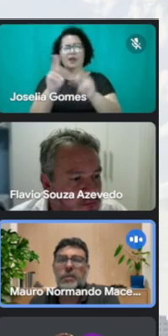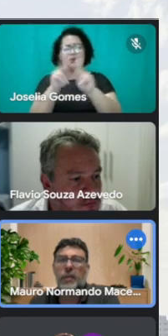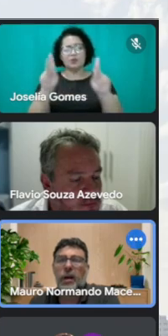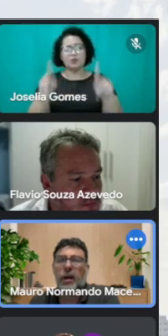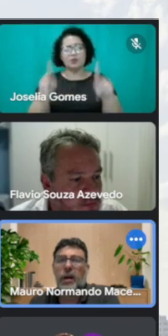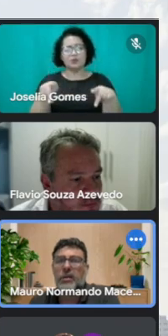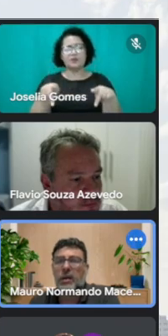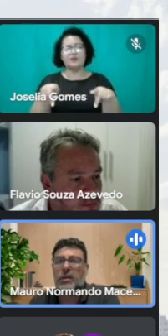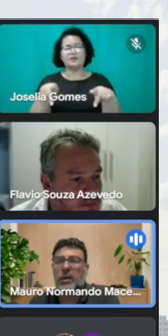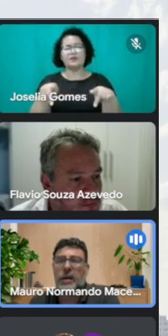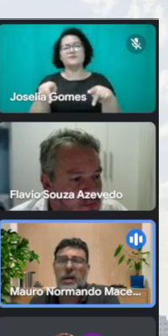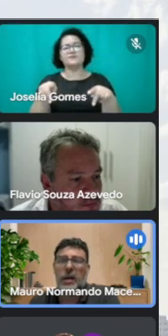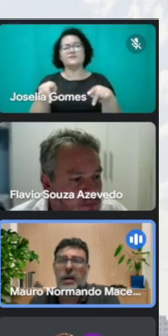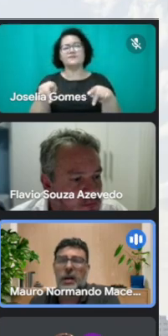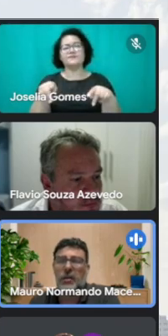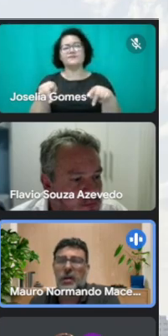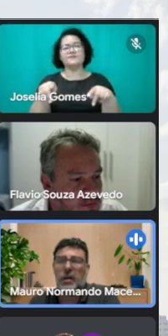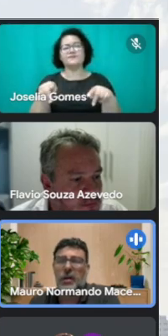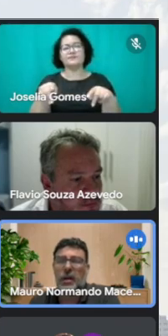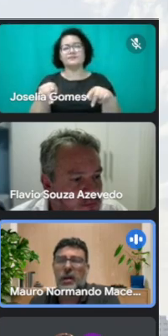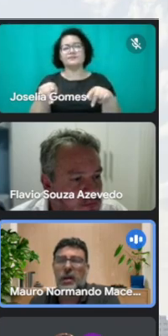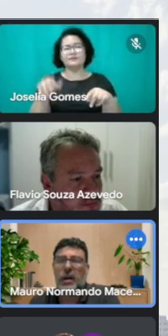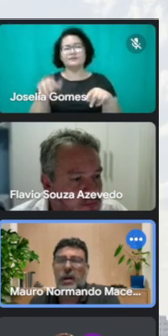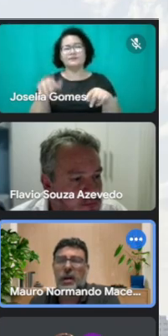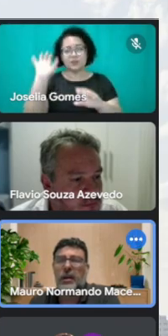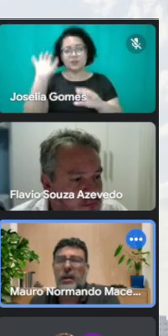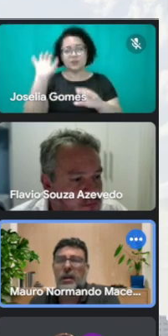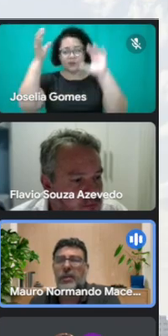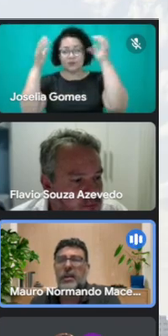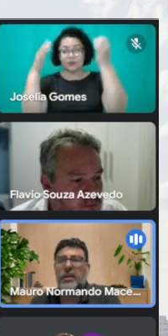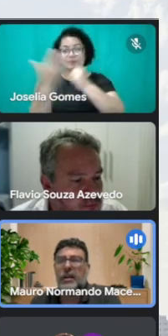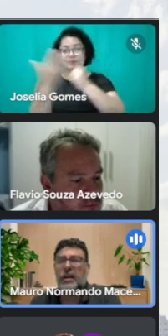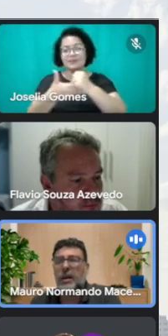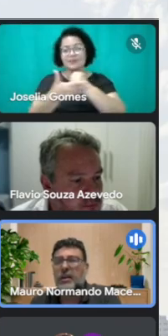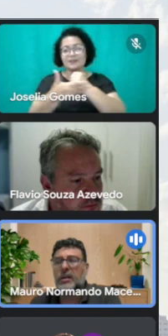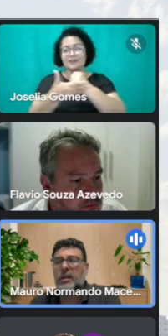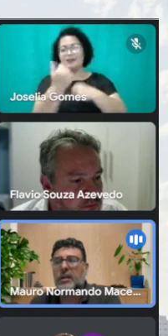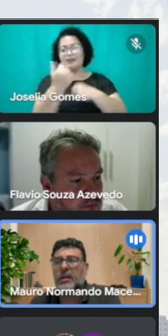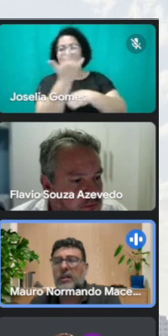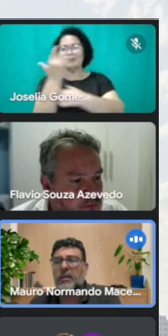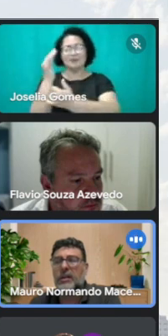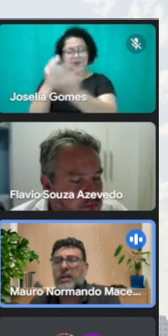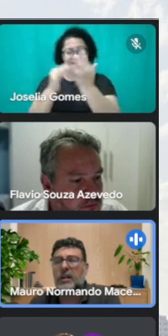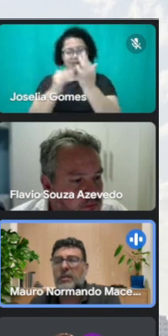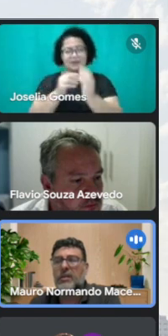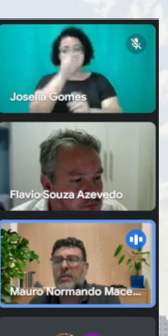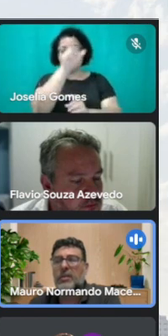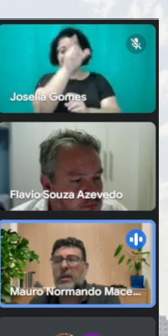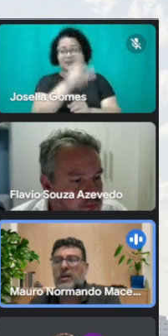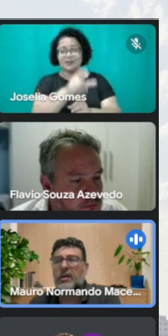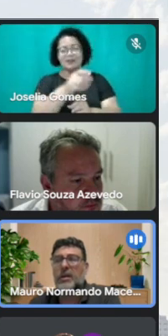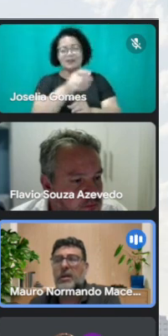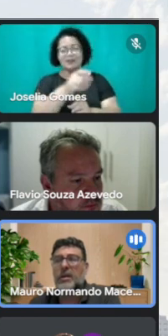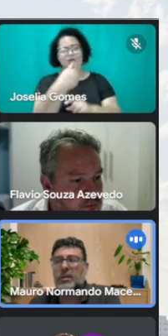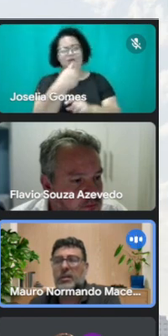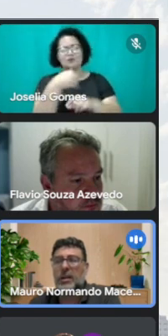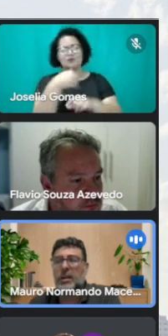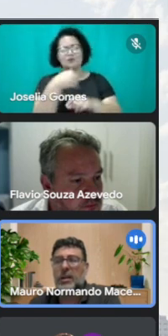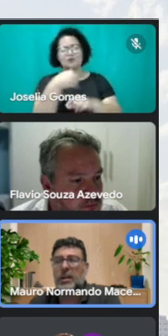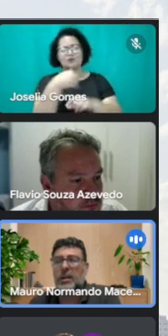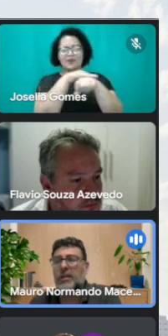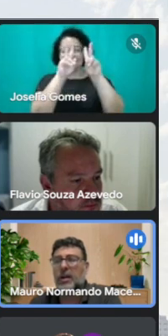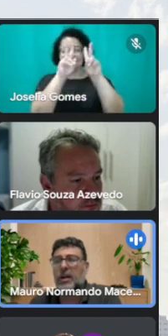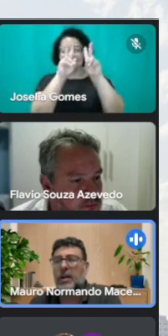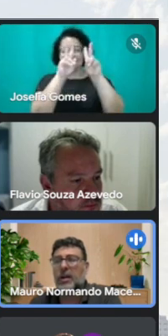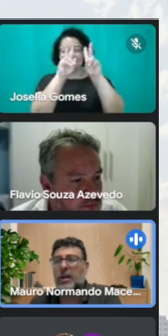de soluções baseadas na natureza, né? E ela estava falando exatamente, né, a gente estava conversando exatamente sobre isso, sobre essa questão